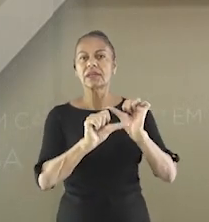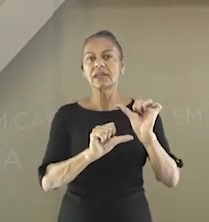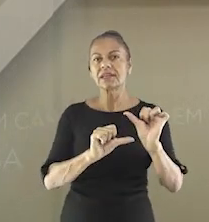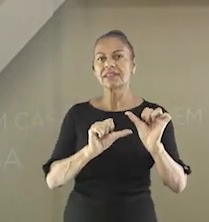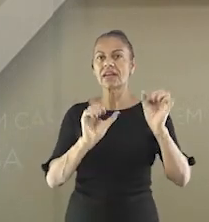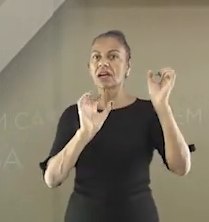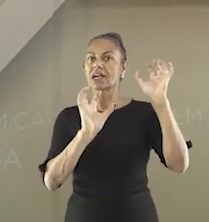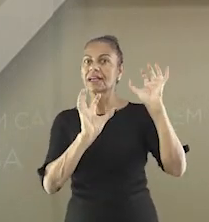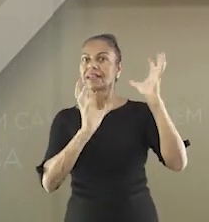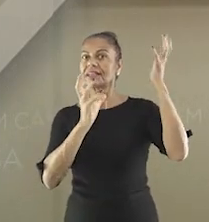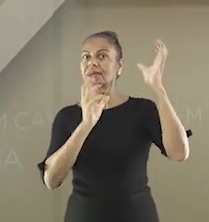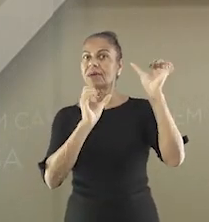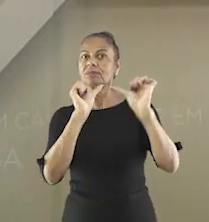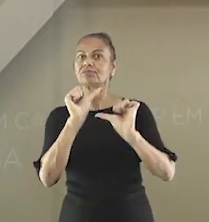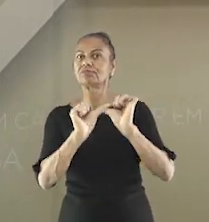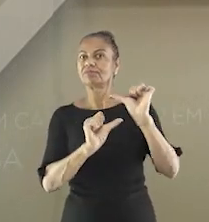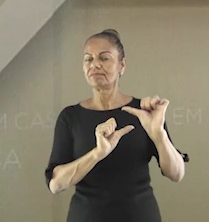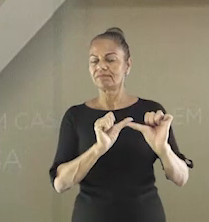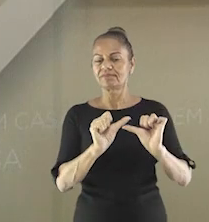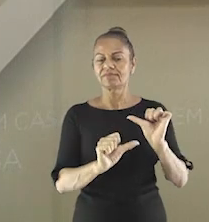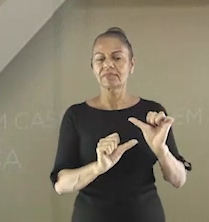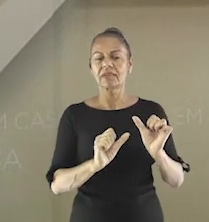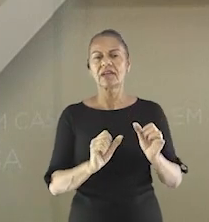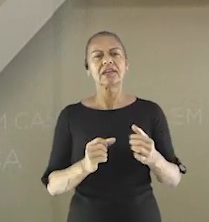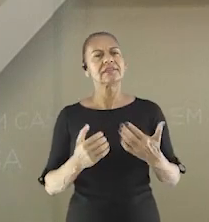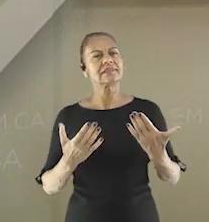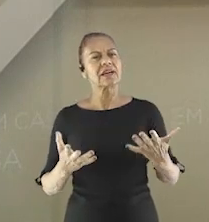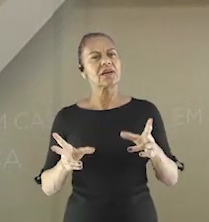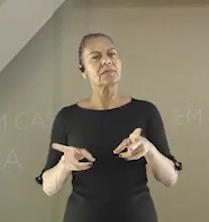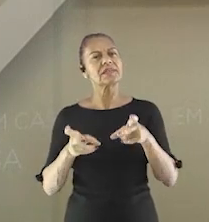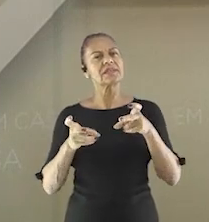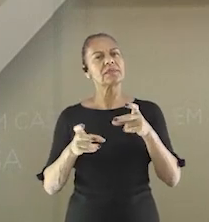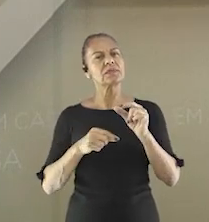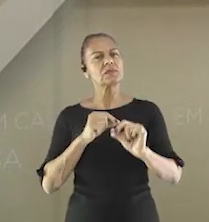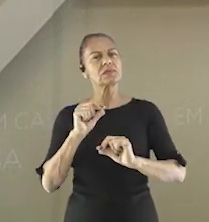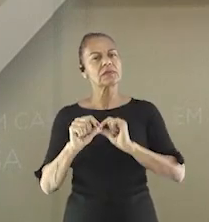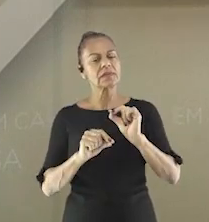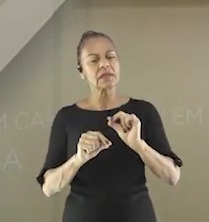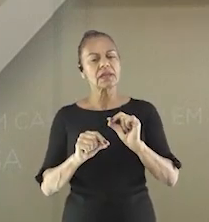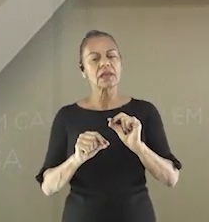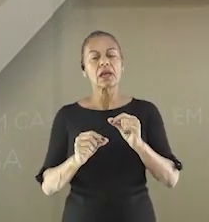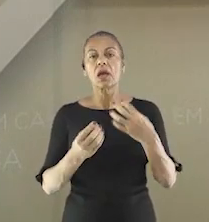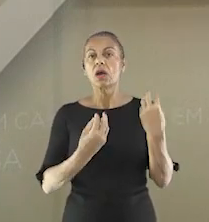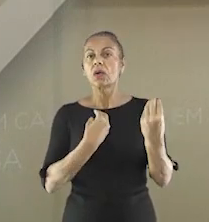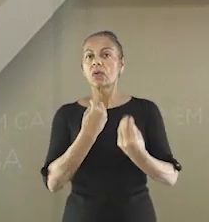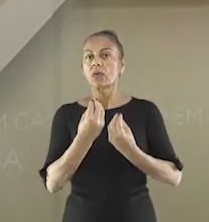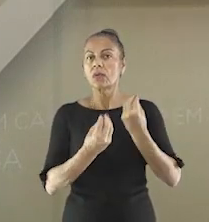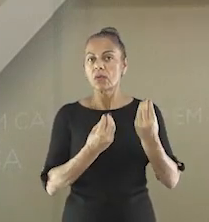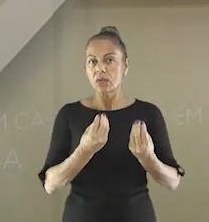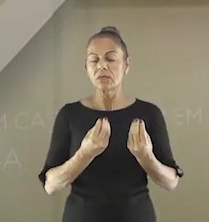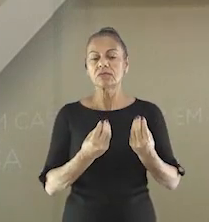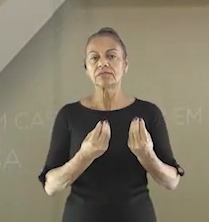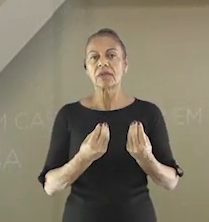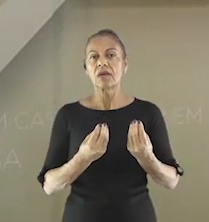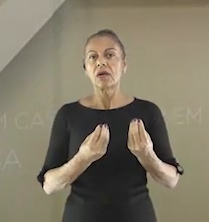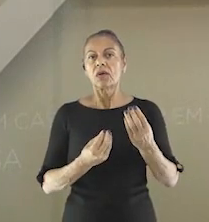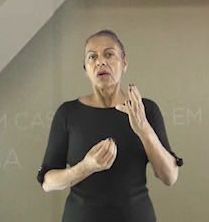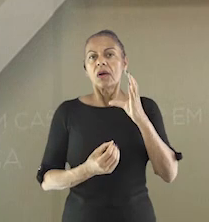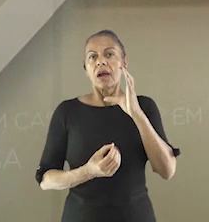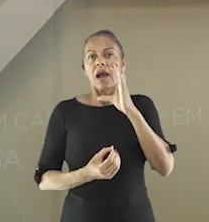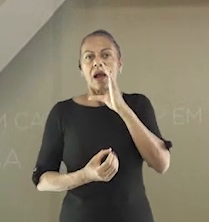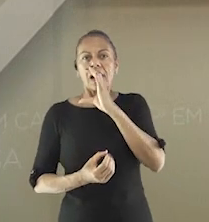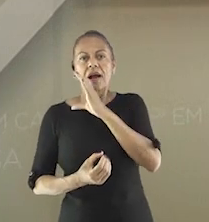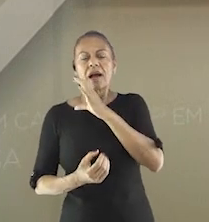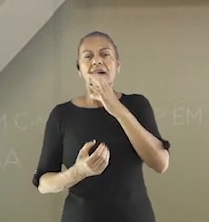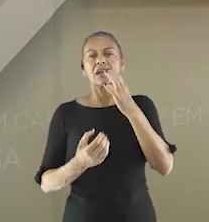Pois é, com tudo isso podemos ver como um nível de calor adequado, né, nem muito nem pouco, faz toda a diferença para o clima.